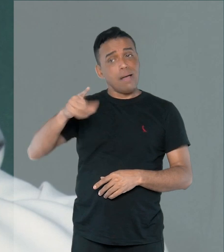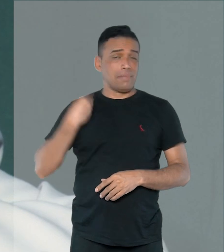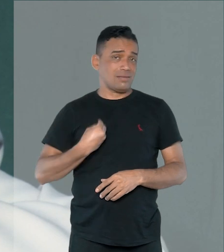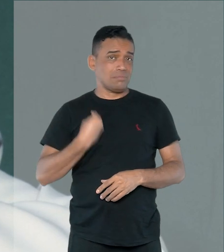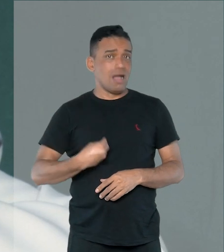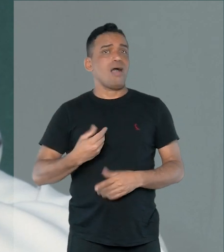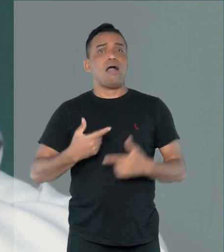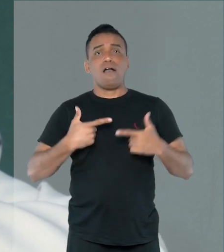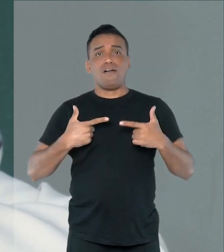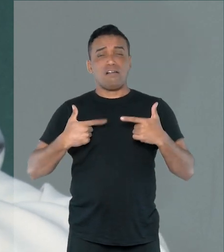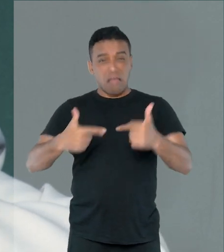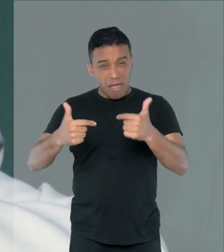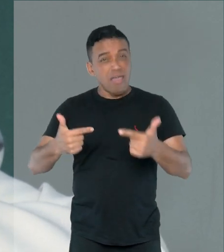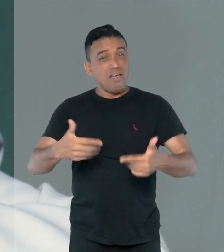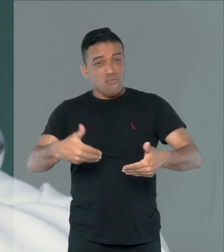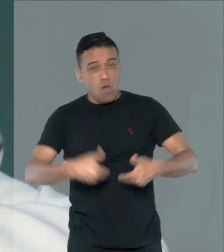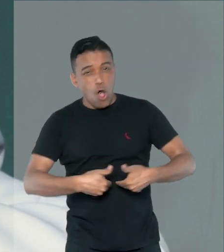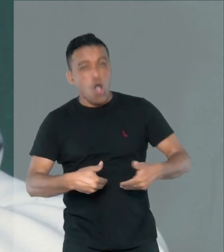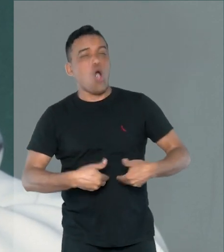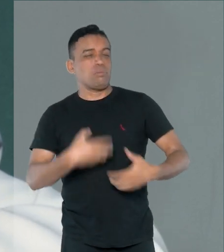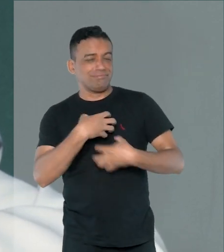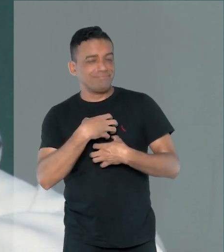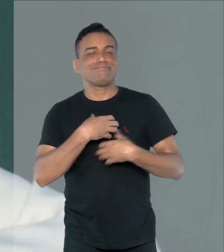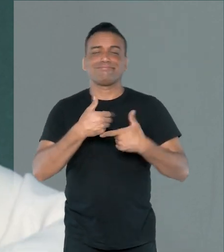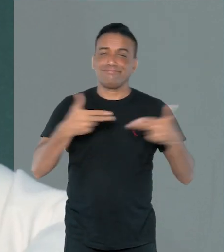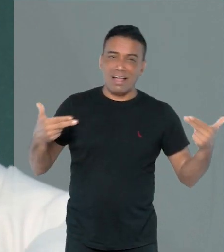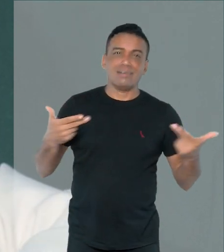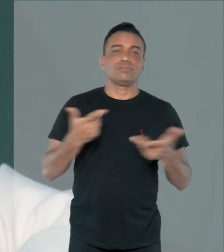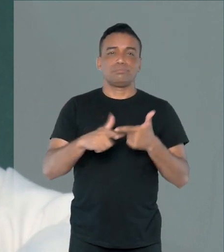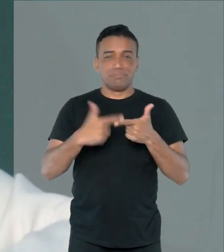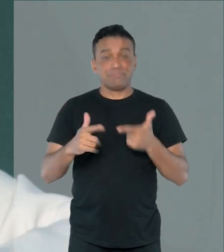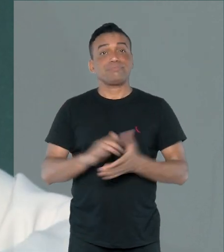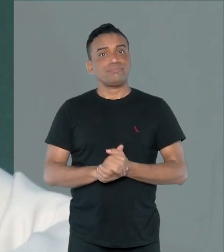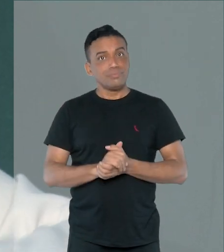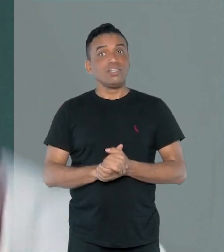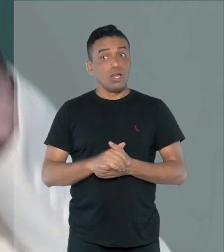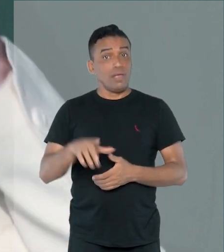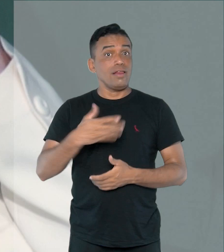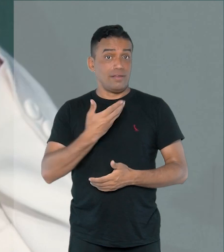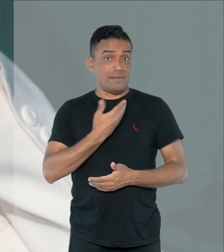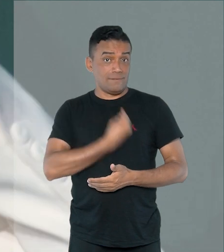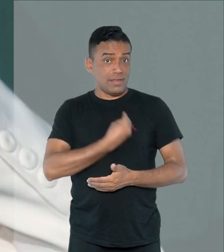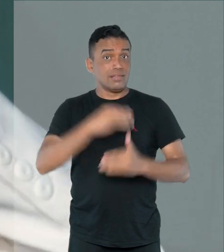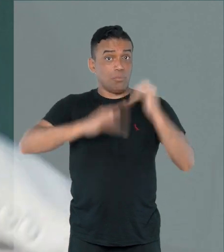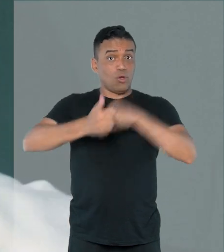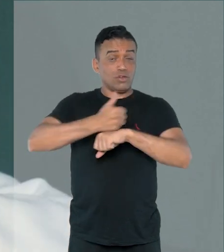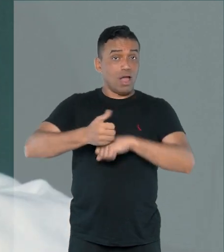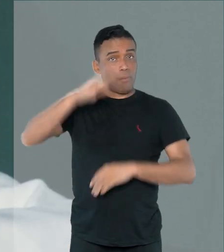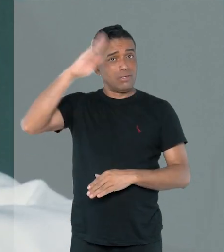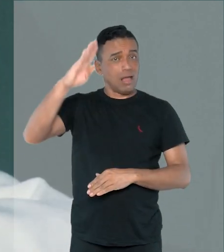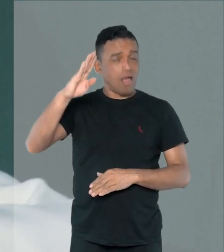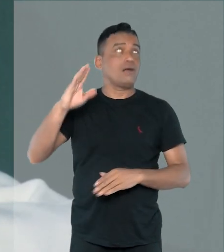frio. Esse, sim, realmente tem uma carreira como militar absolutamente sensacional. Enquanto isso, o Pedro, que não